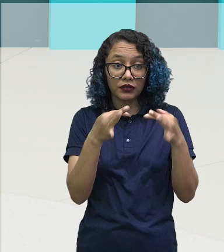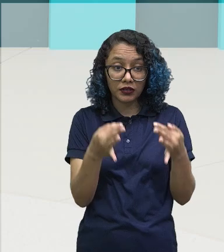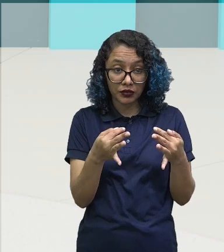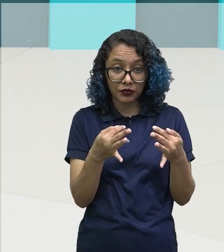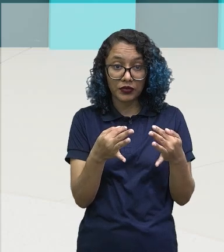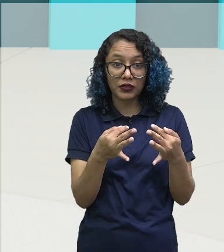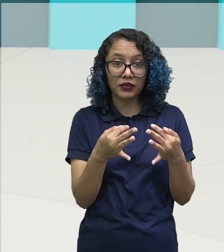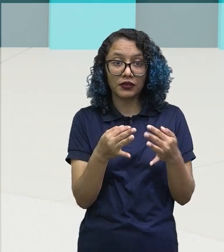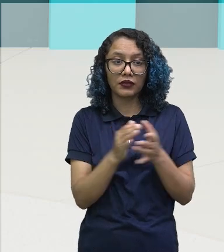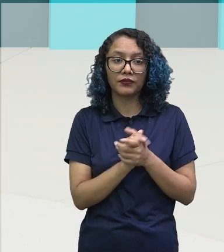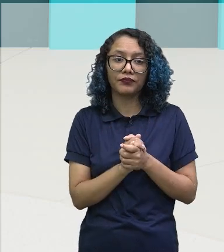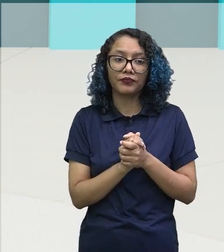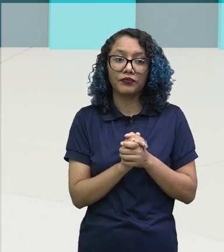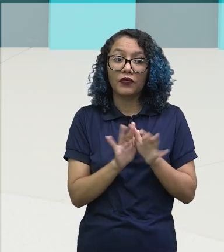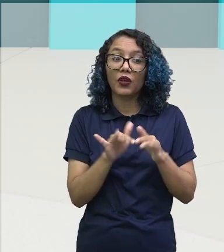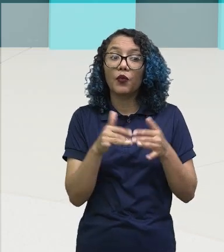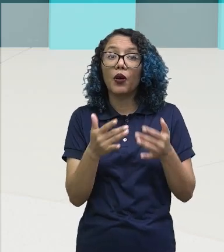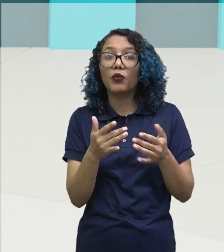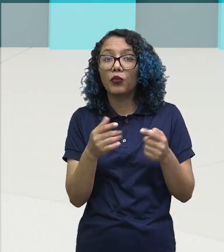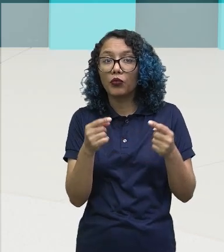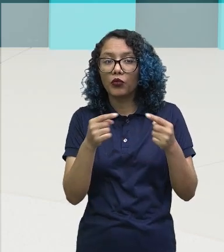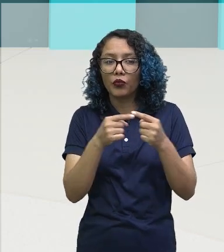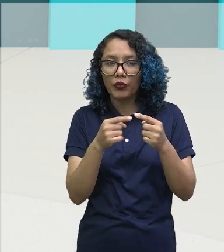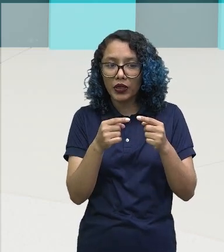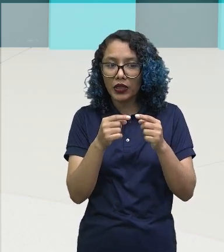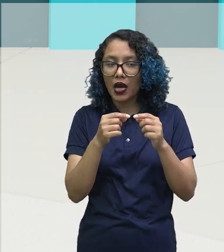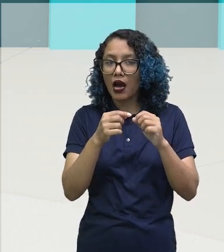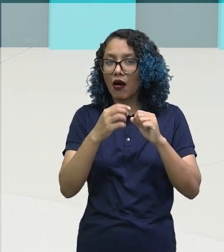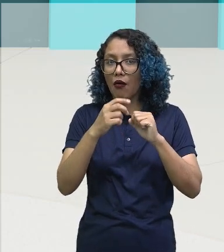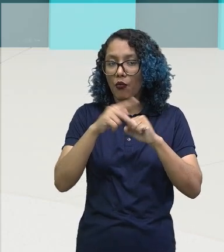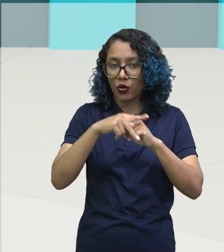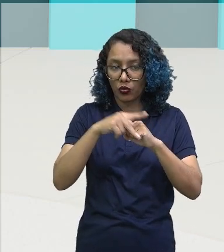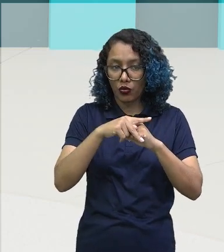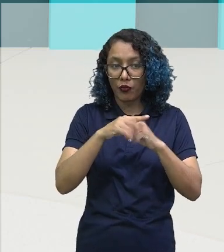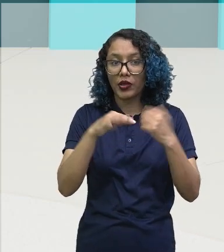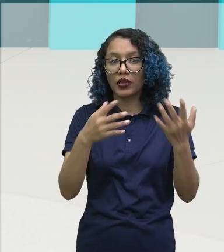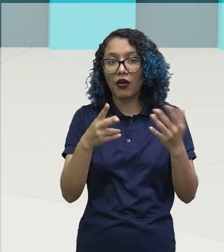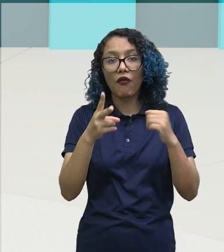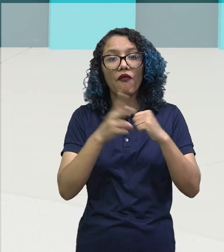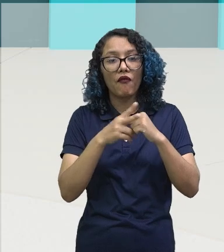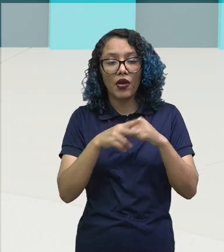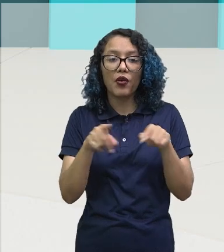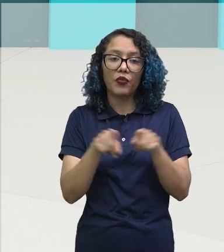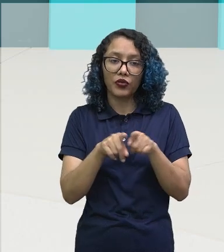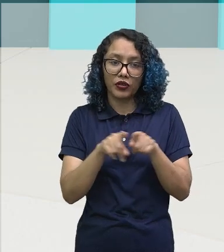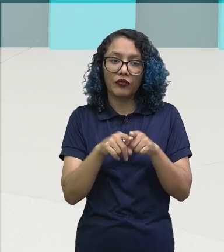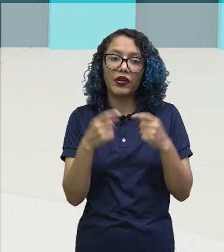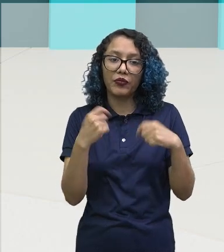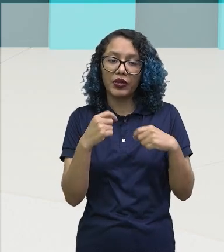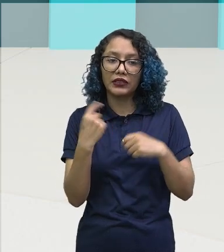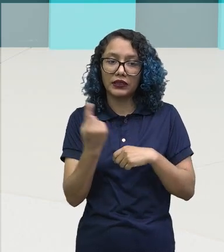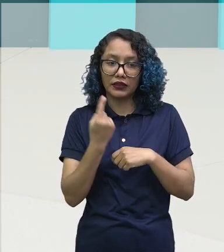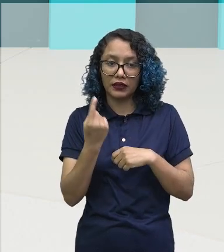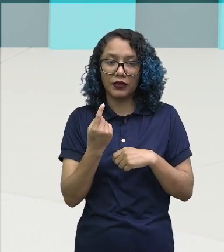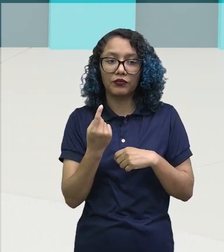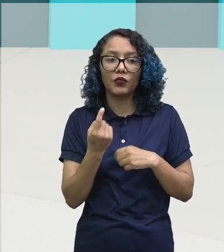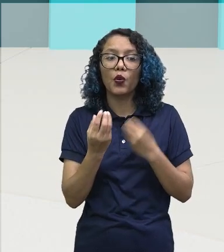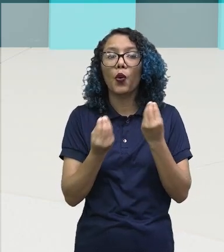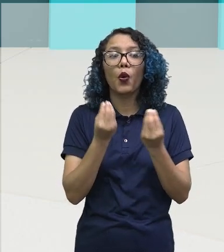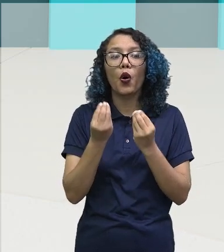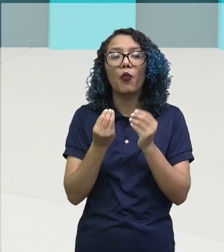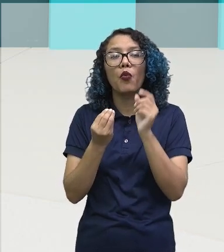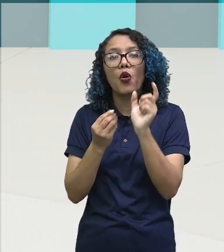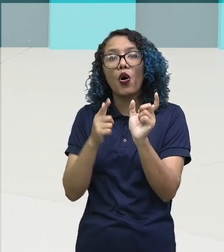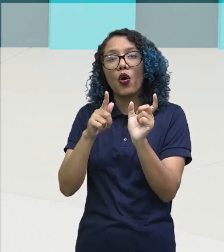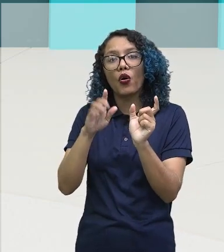de pronome. Logo, o verbo vai ficar no singular. Ele gostava. Agora,